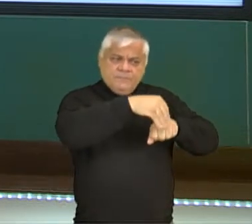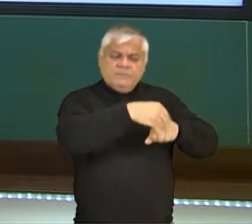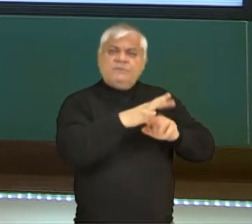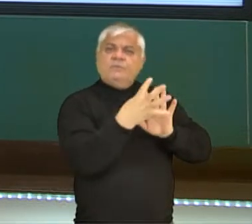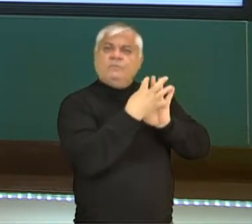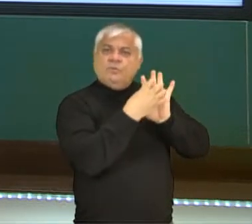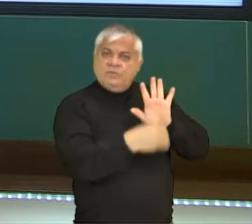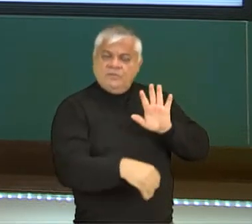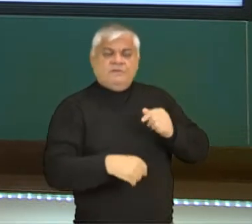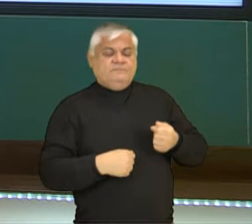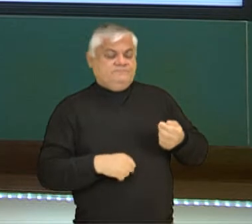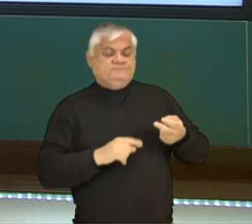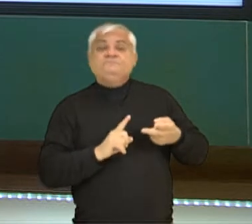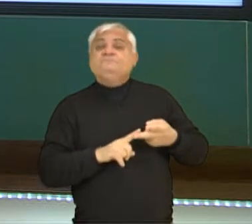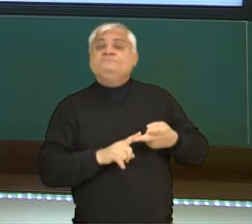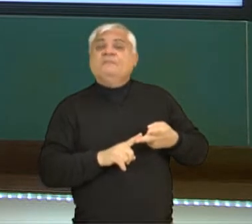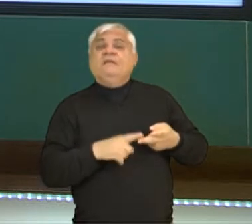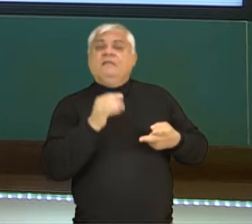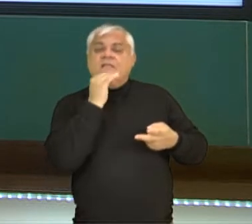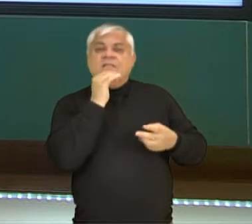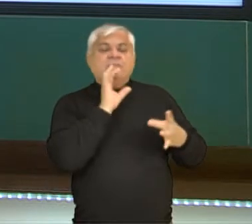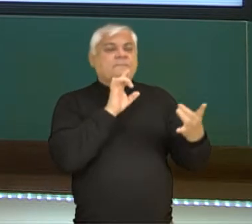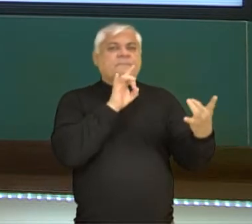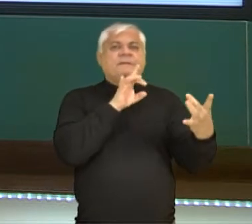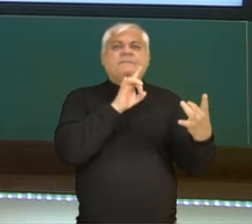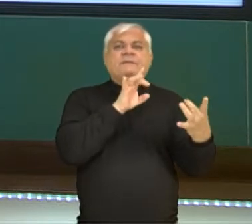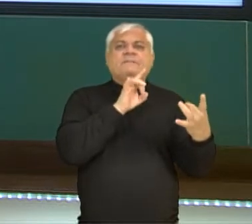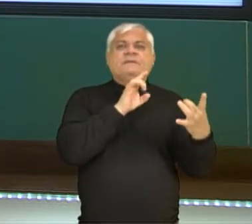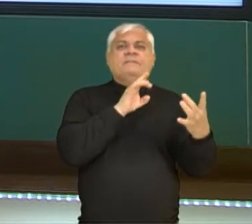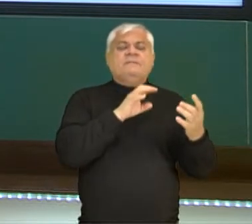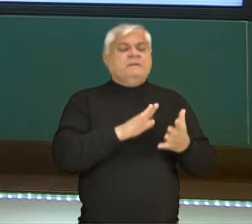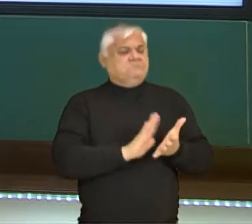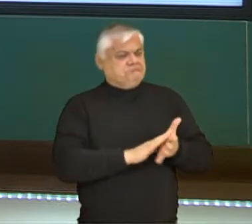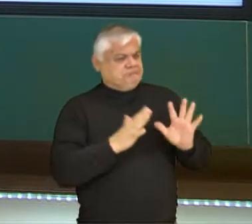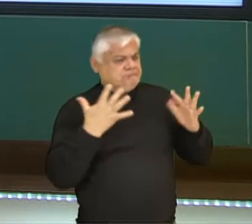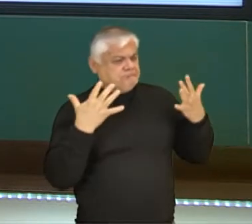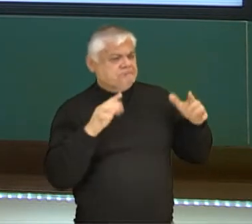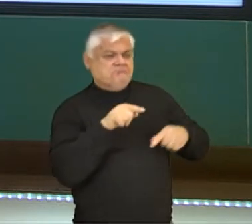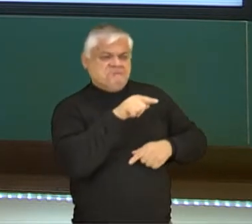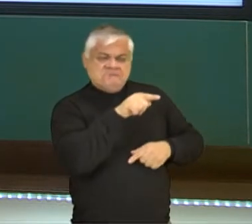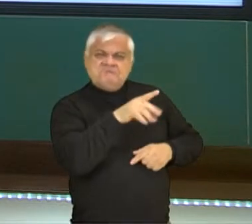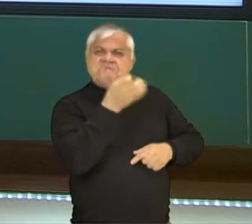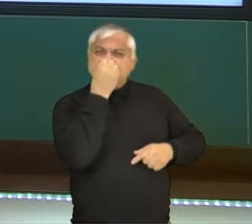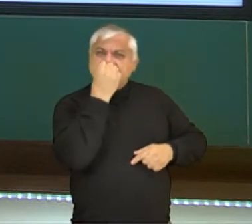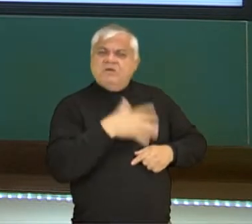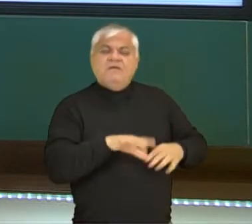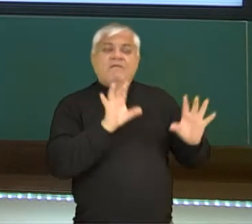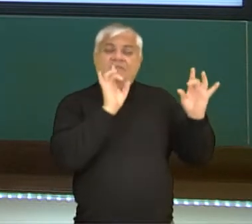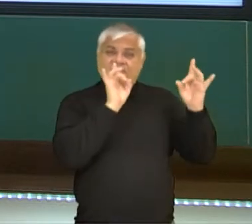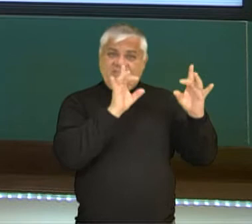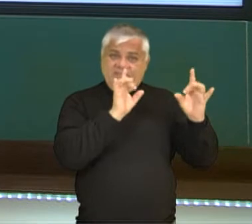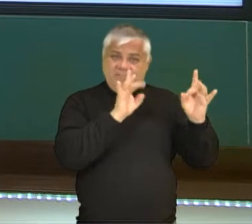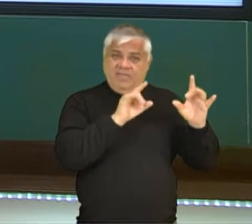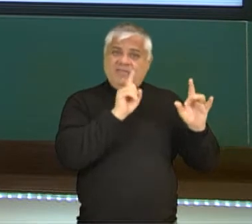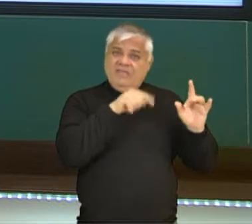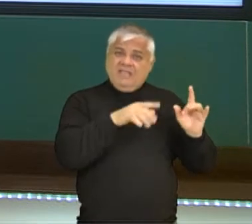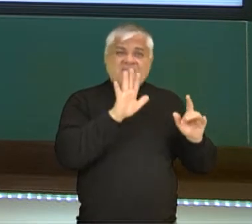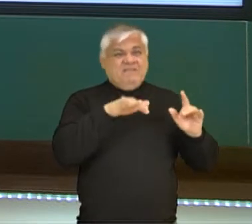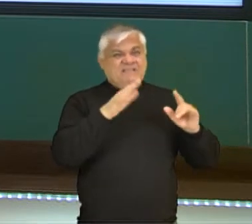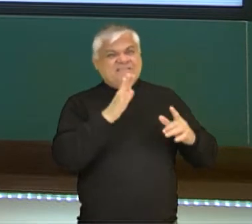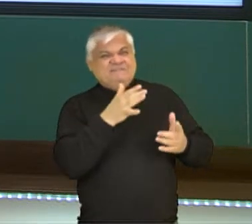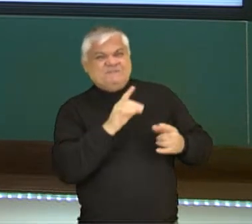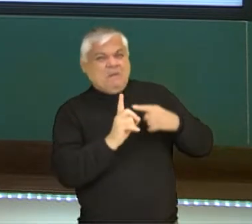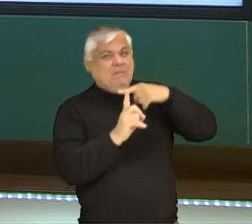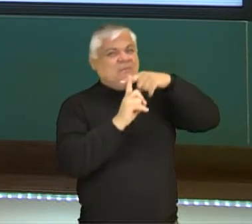dessas instruções. Dar feedback e elogiar, mesmo que o feedback não seja um feedback